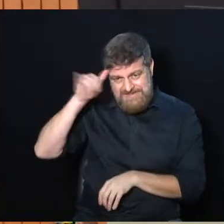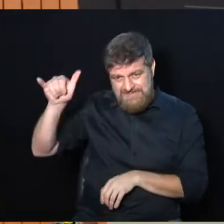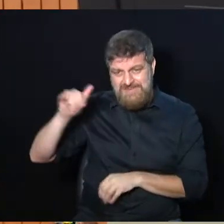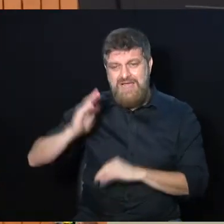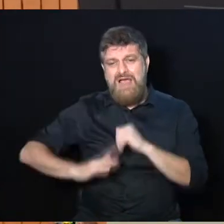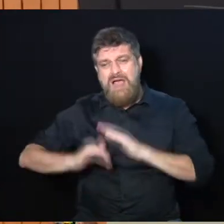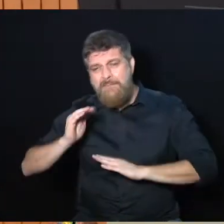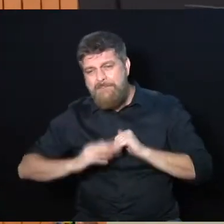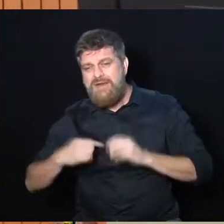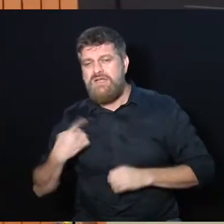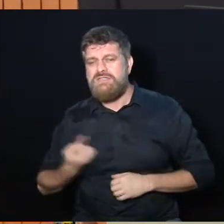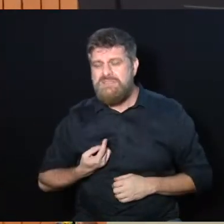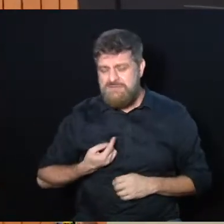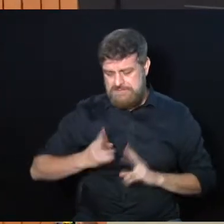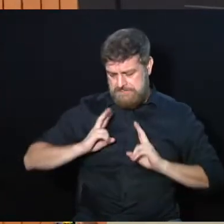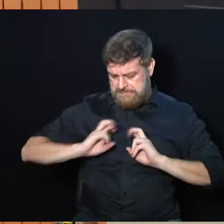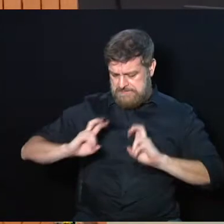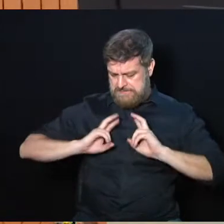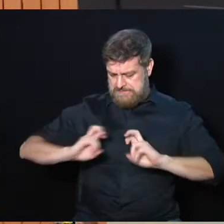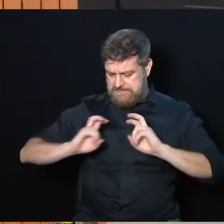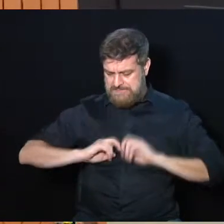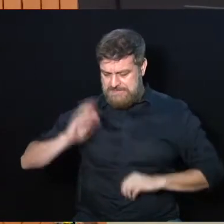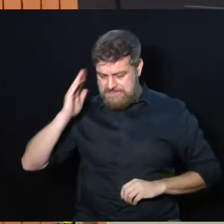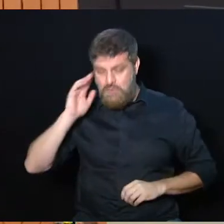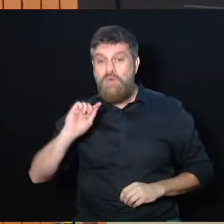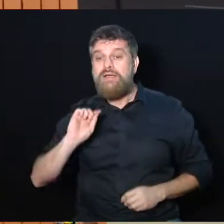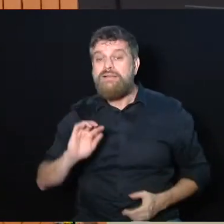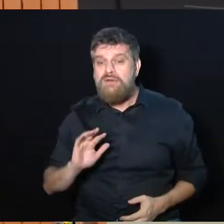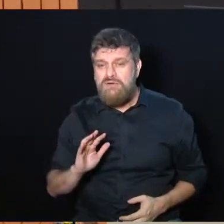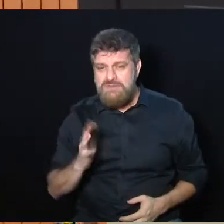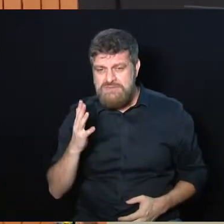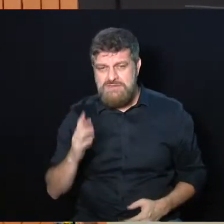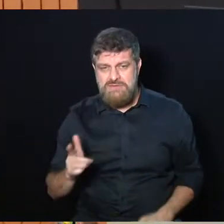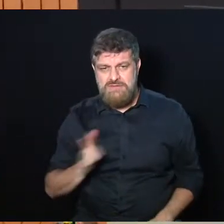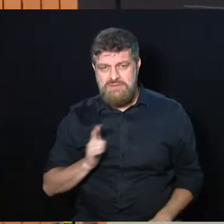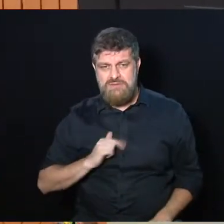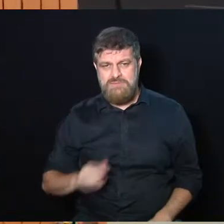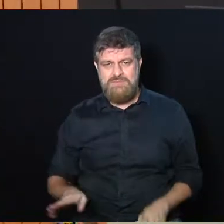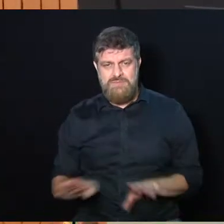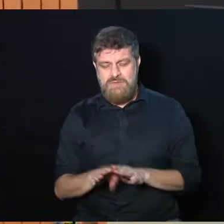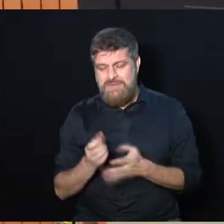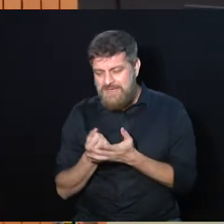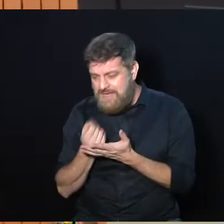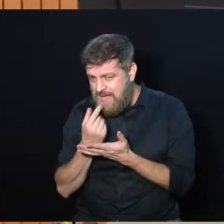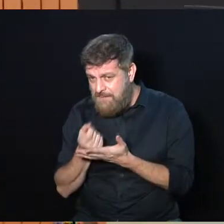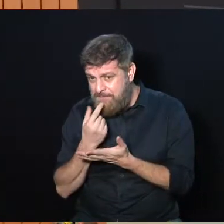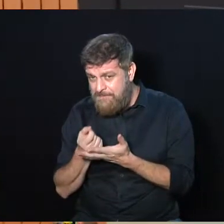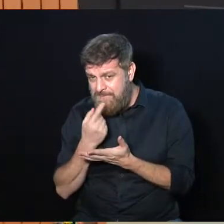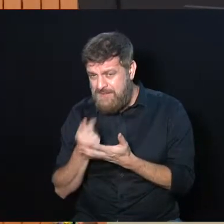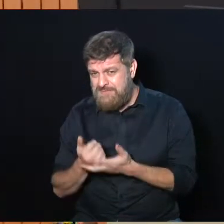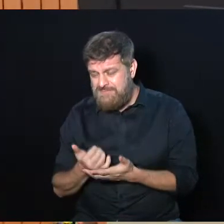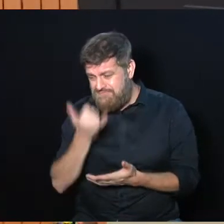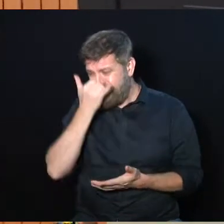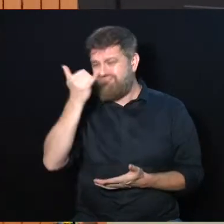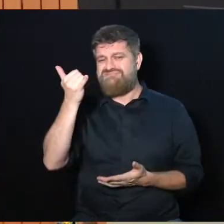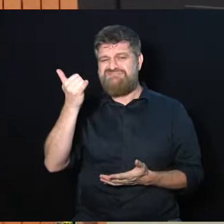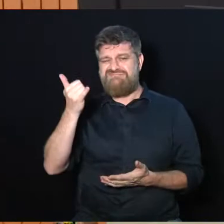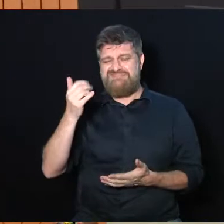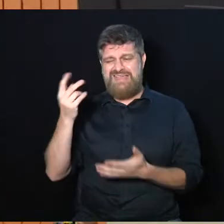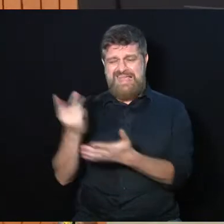são os sinais e sintomas que os pacientes têm para procurar. Quanto às intoxicações por medicamentos, medicamento